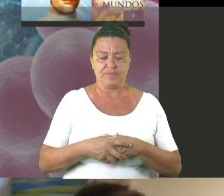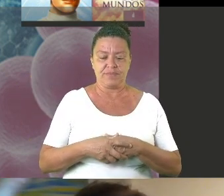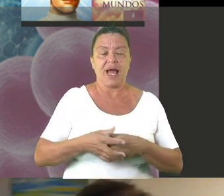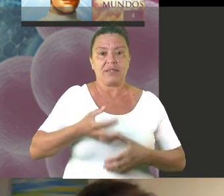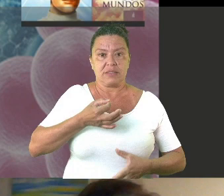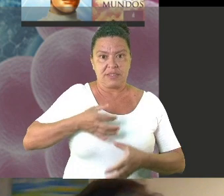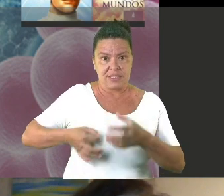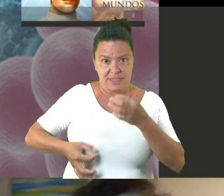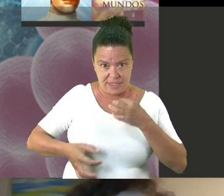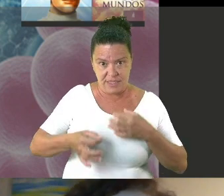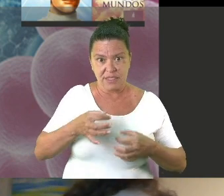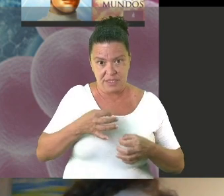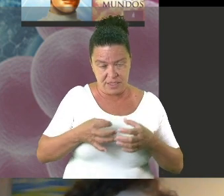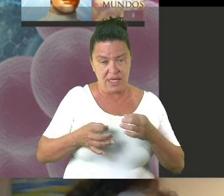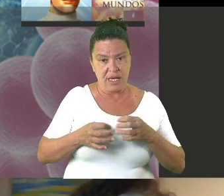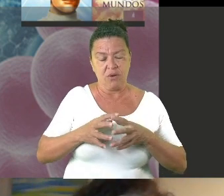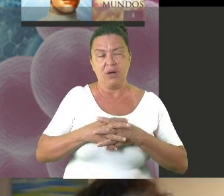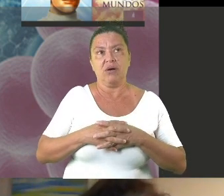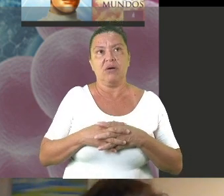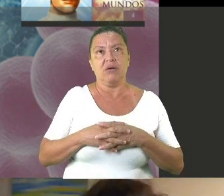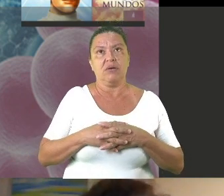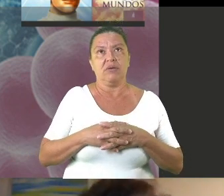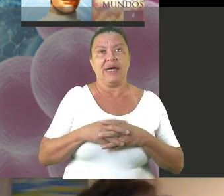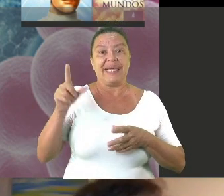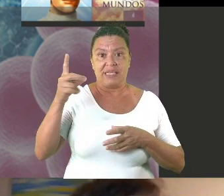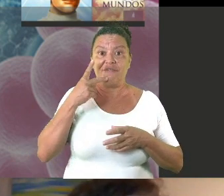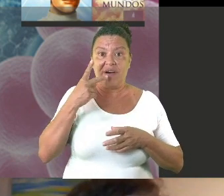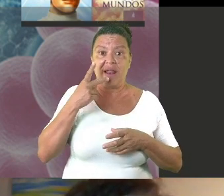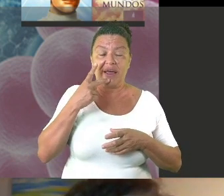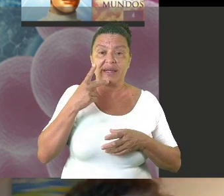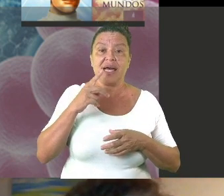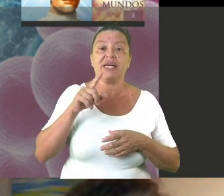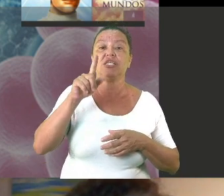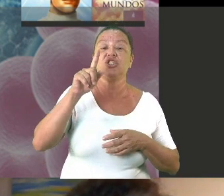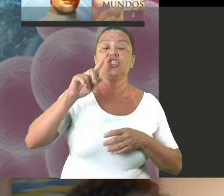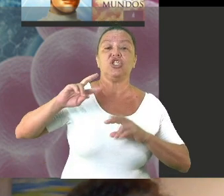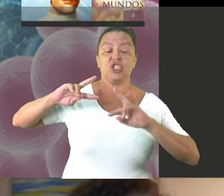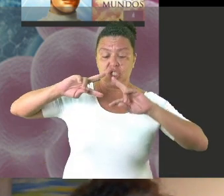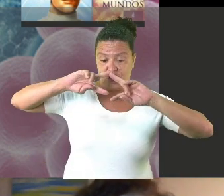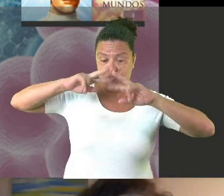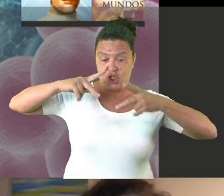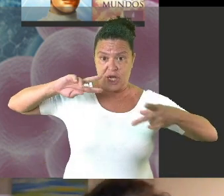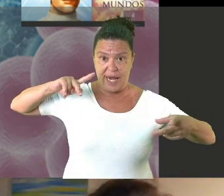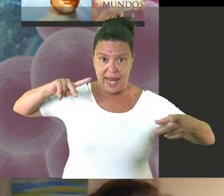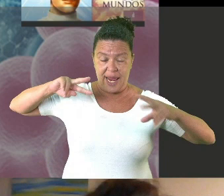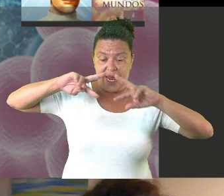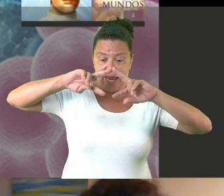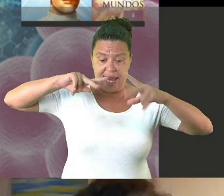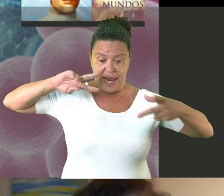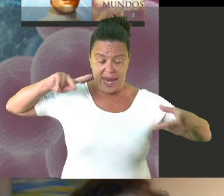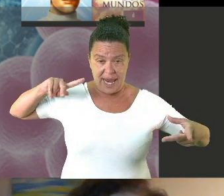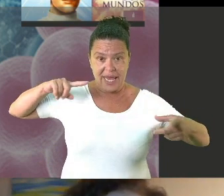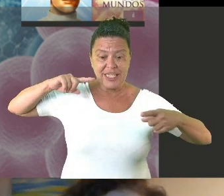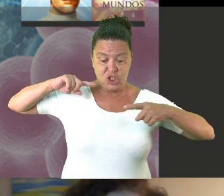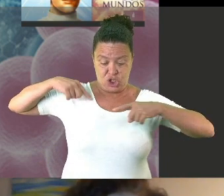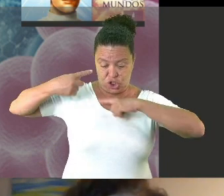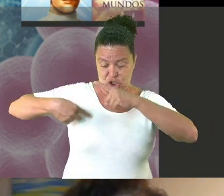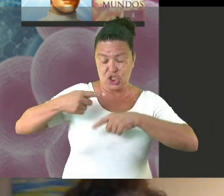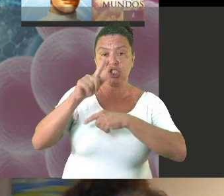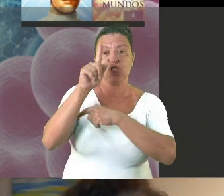células, sobre ele está falando sobre genética, ele está falando nesse capítulo